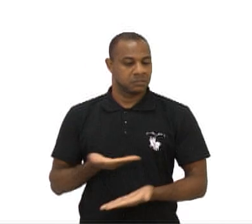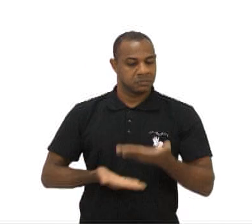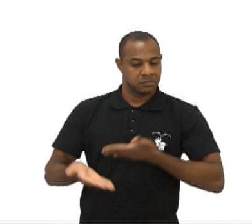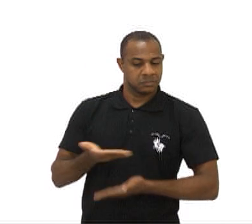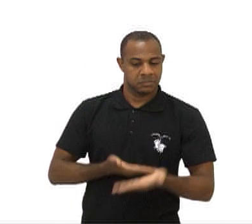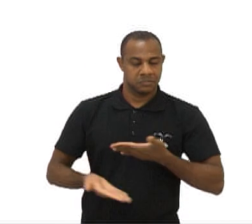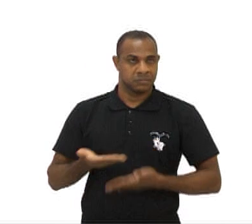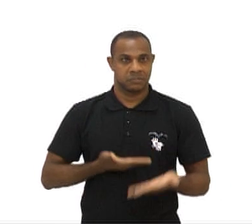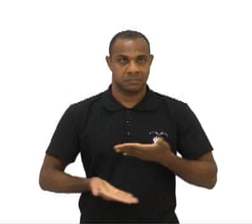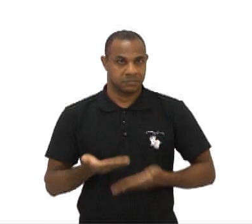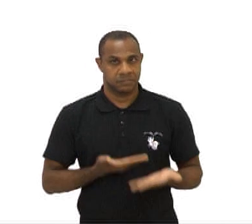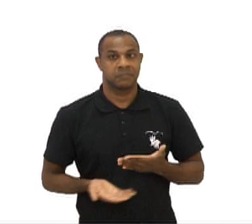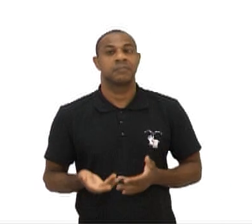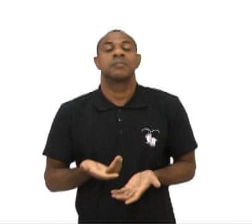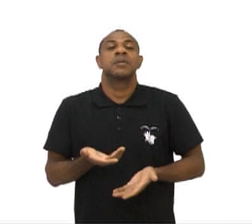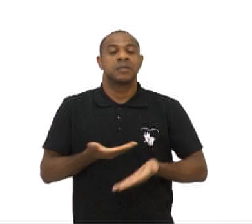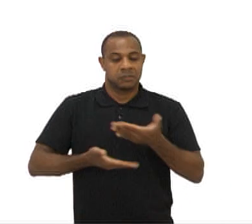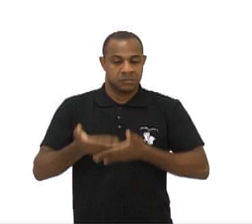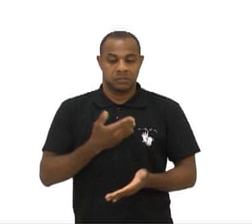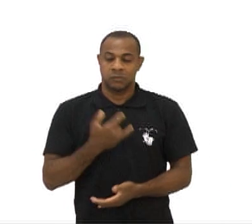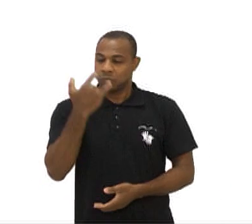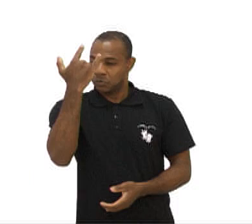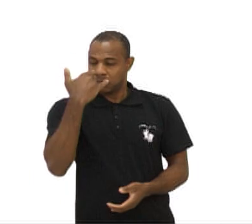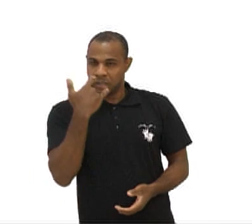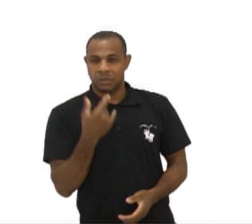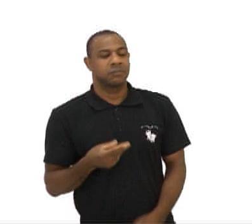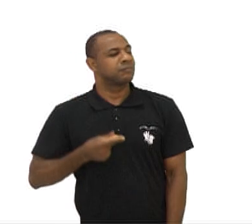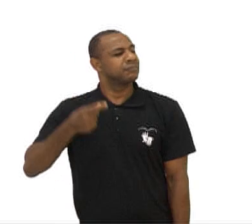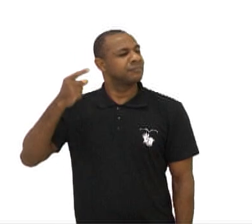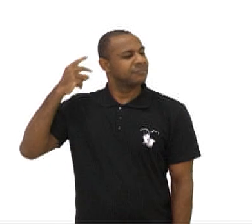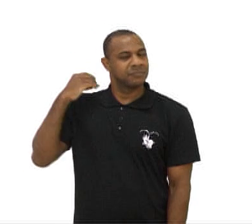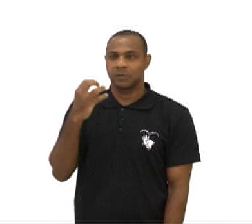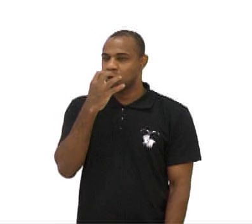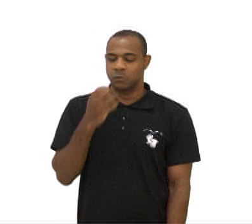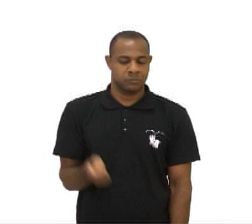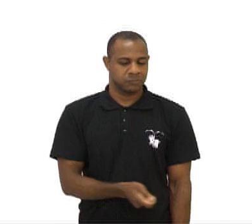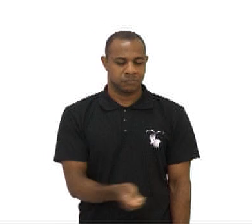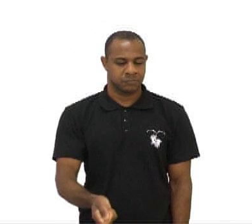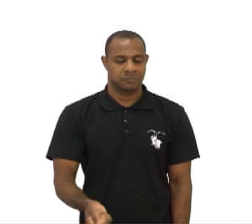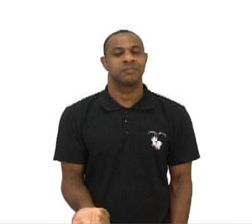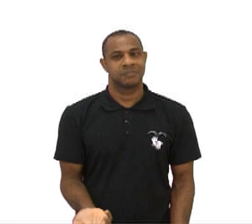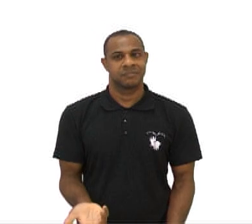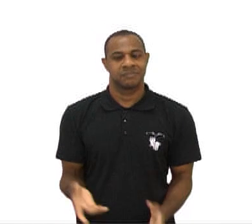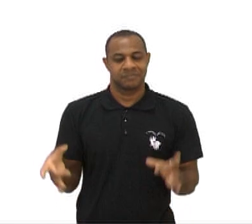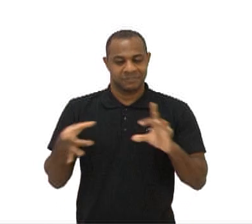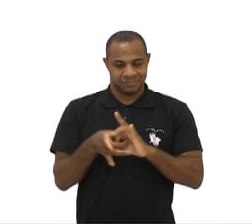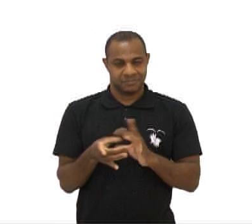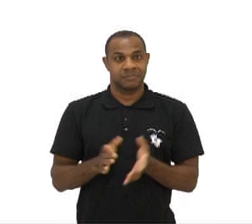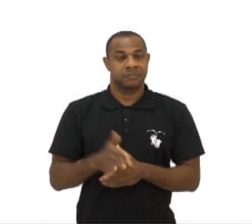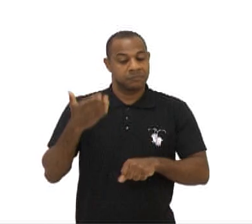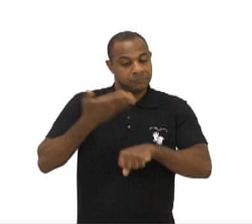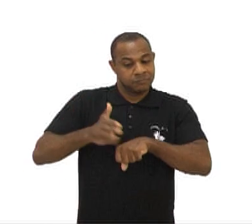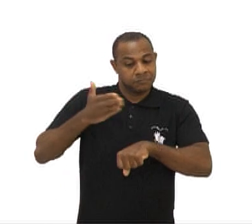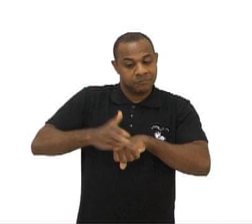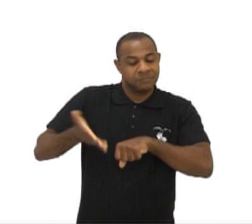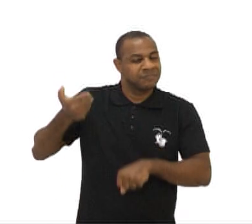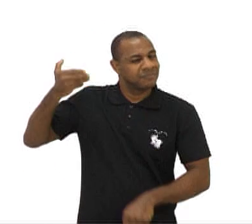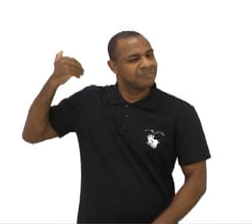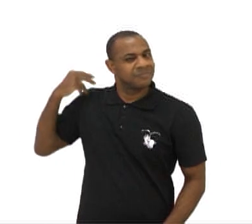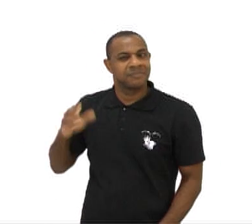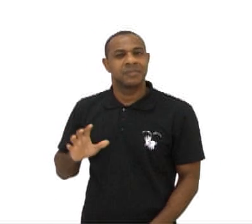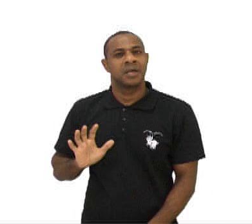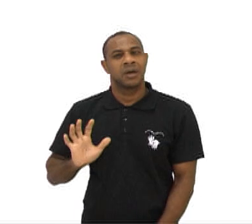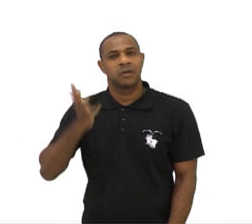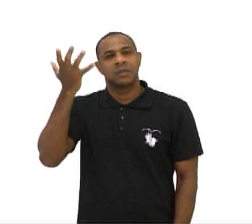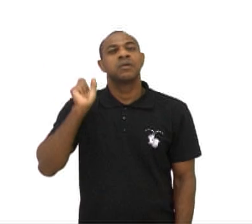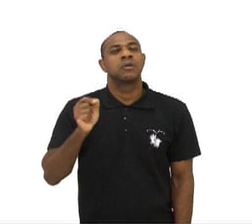entre deficientes visuais e cães-guia é antiga. A primeira tentativa sistemática de treinamento teria ocorrido no